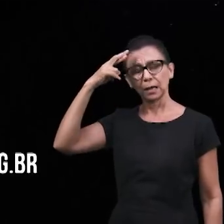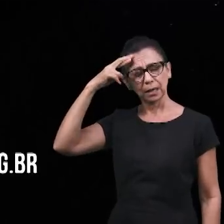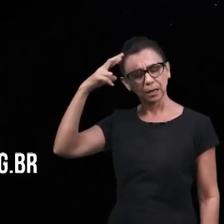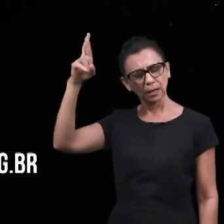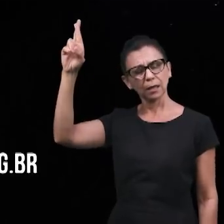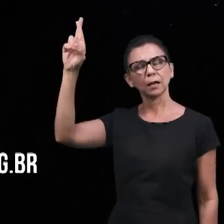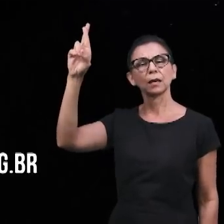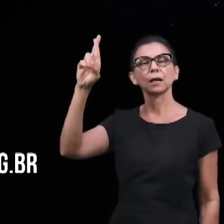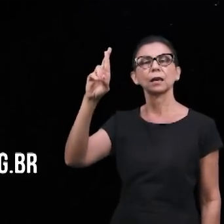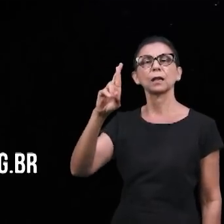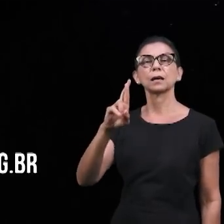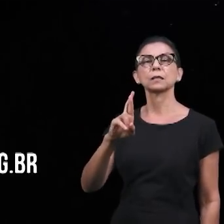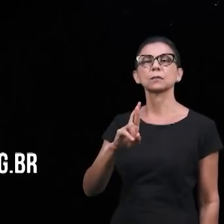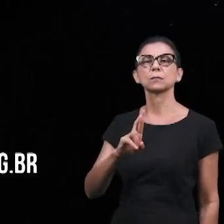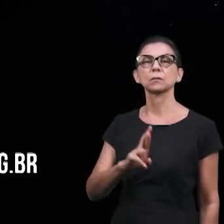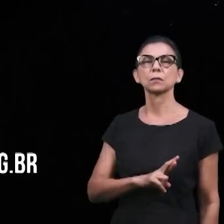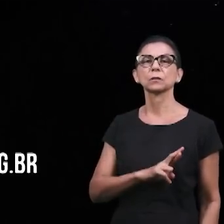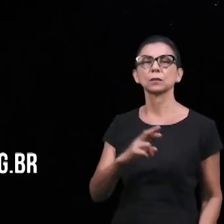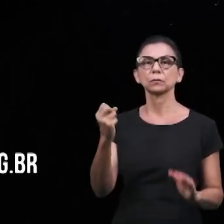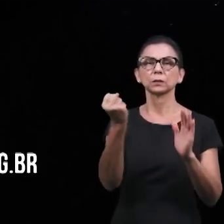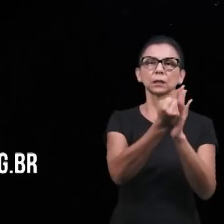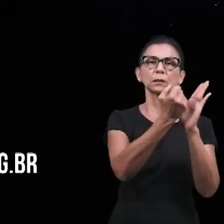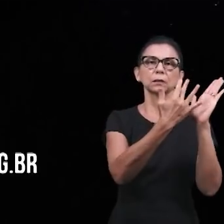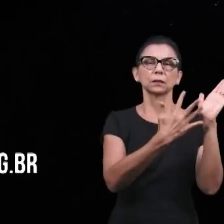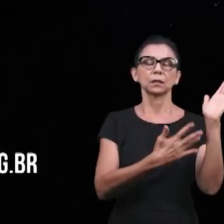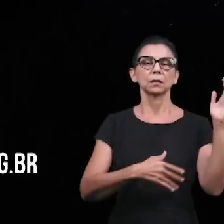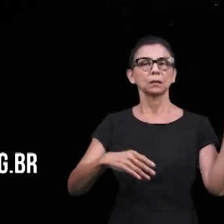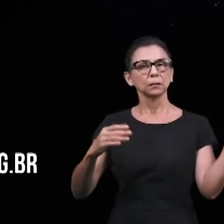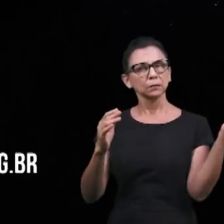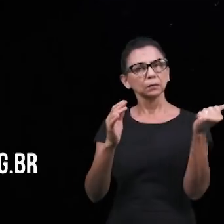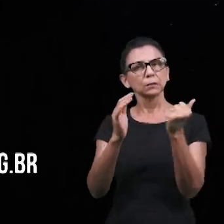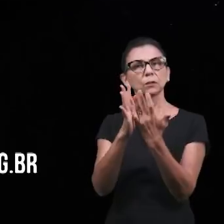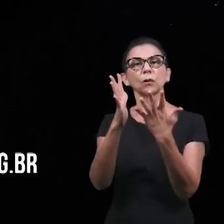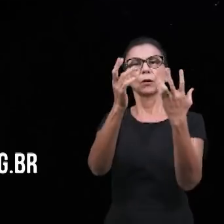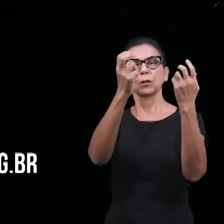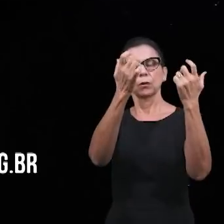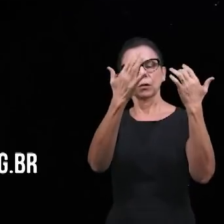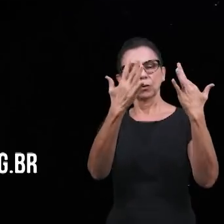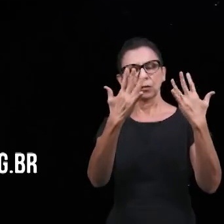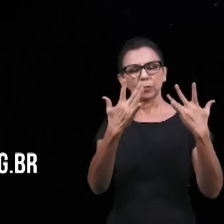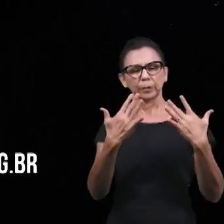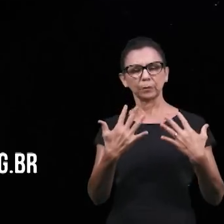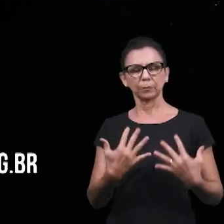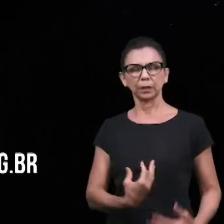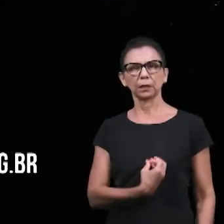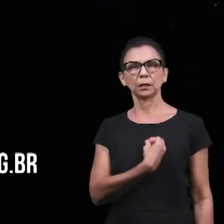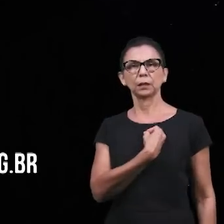dá, põe teu sangue sobre mim.